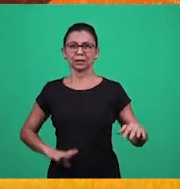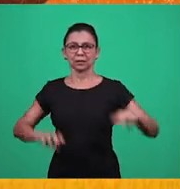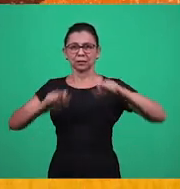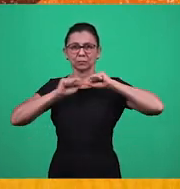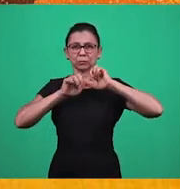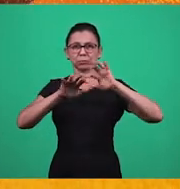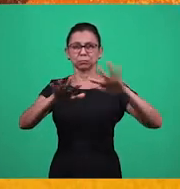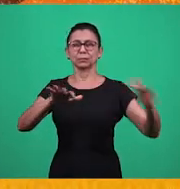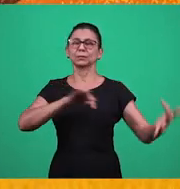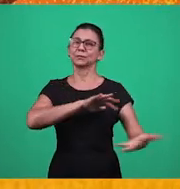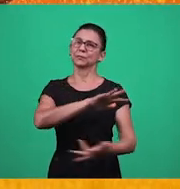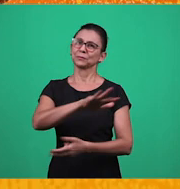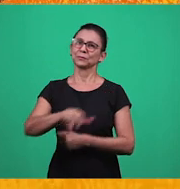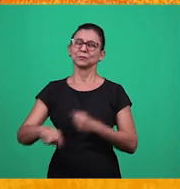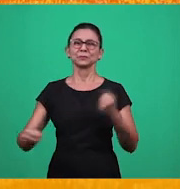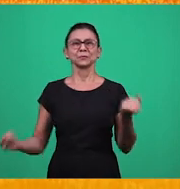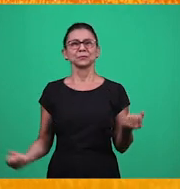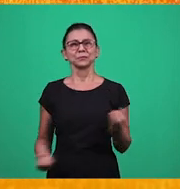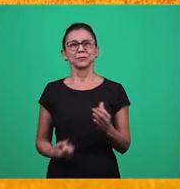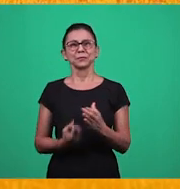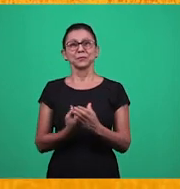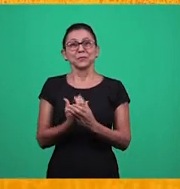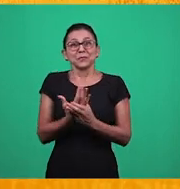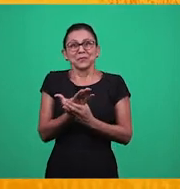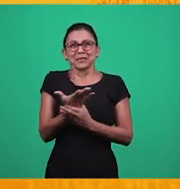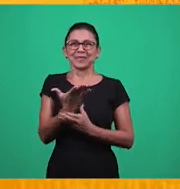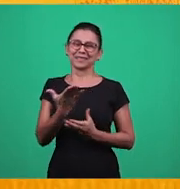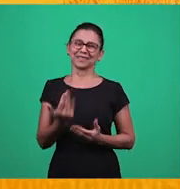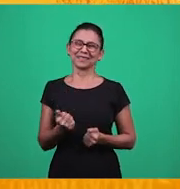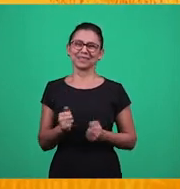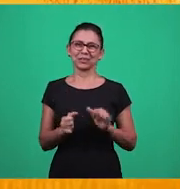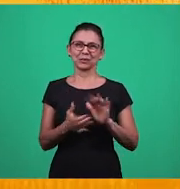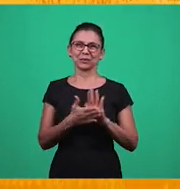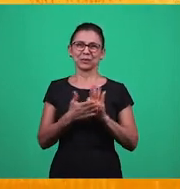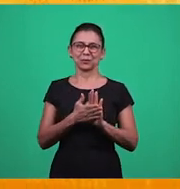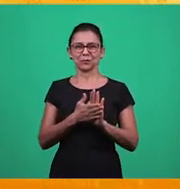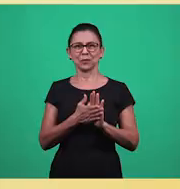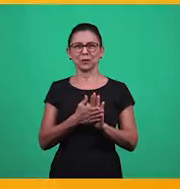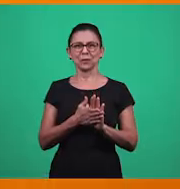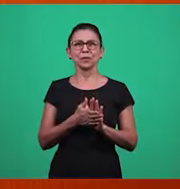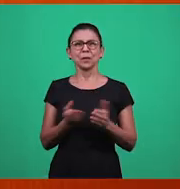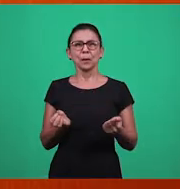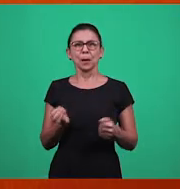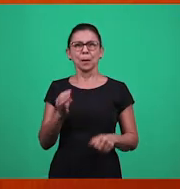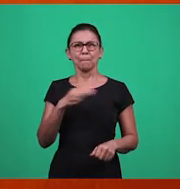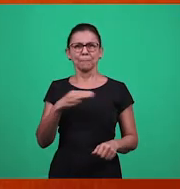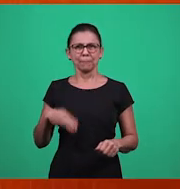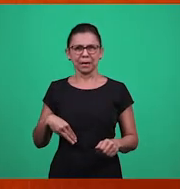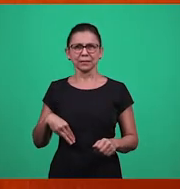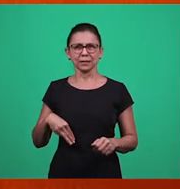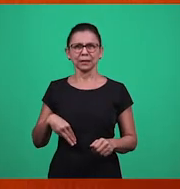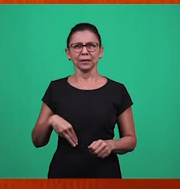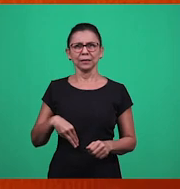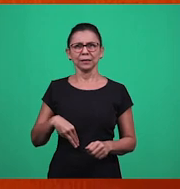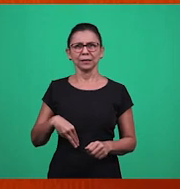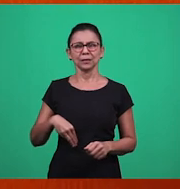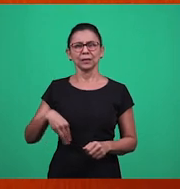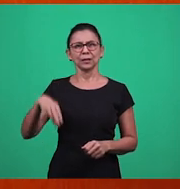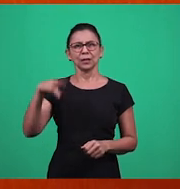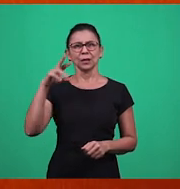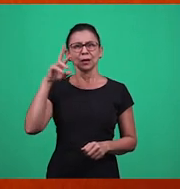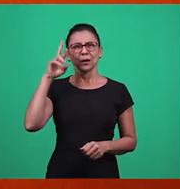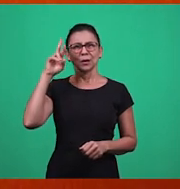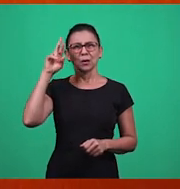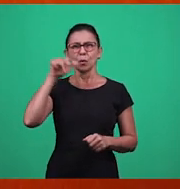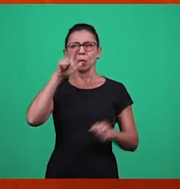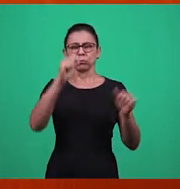que fosse. Assim nasceu o hino Mestre, o Mar se Revolta, que, musicado pelo pastor Palmer,